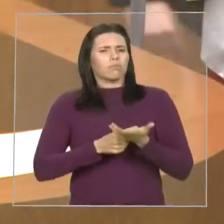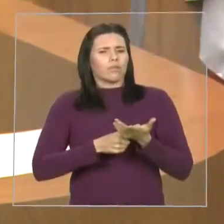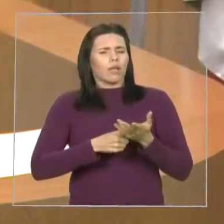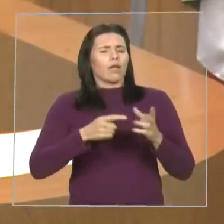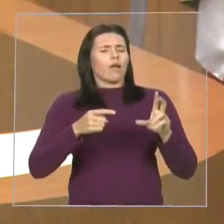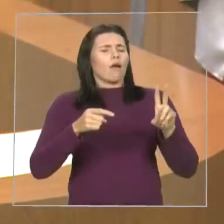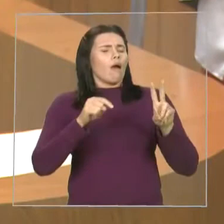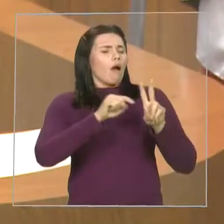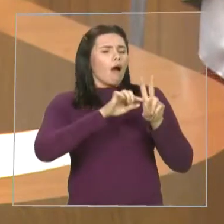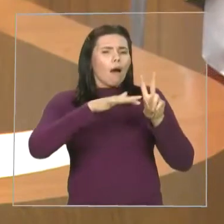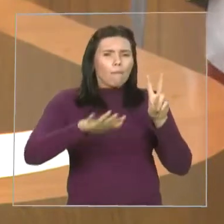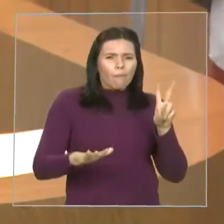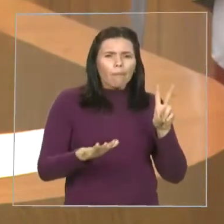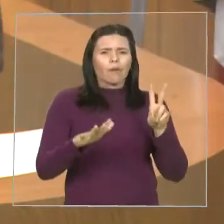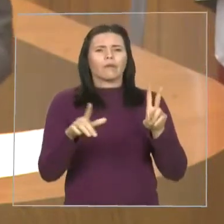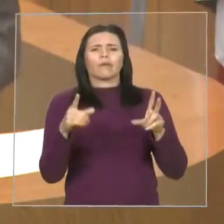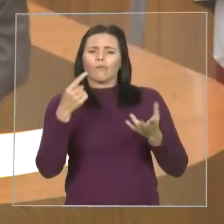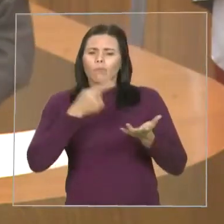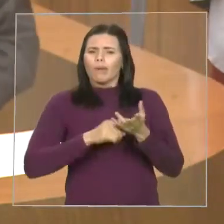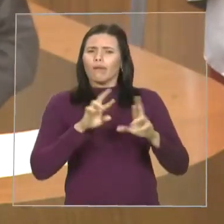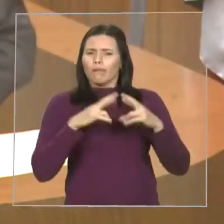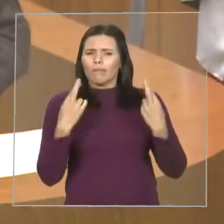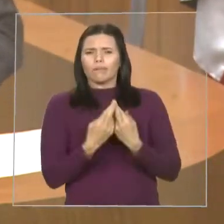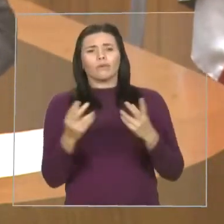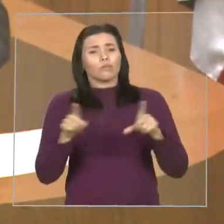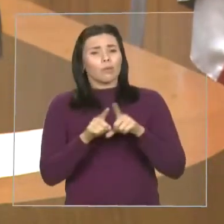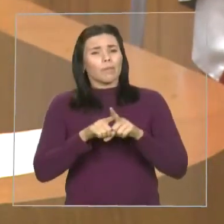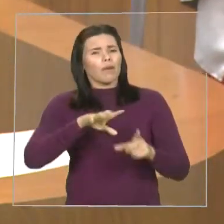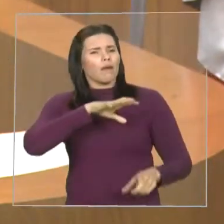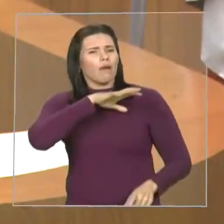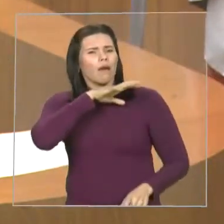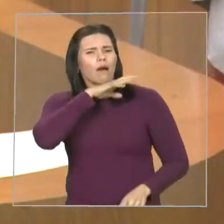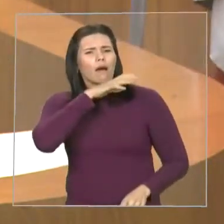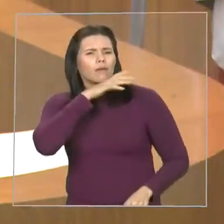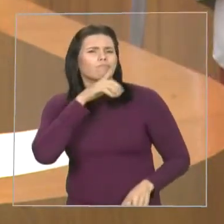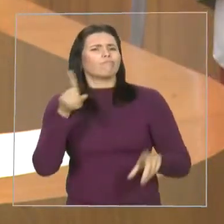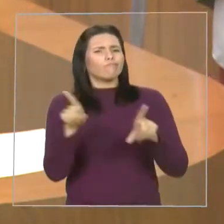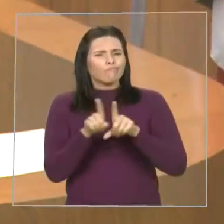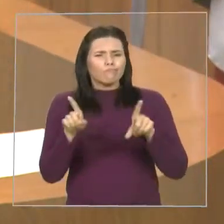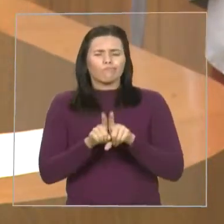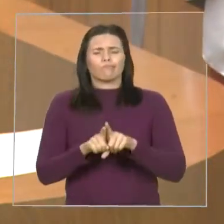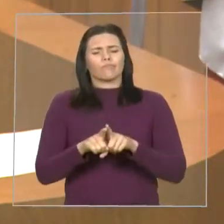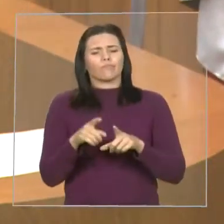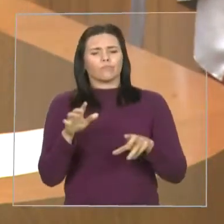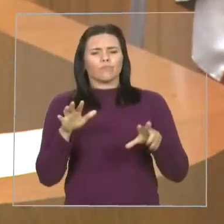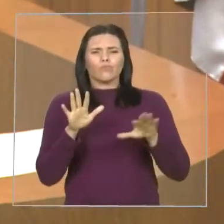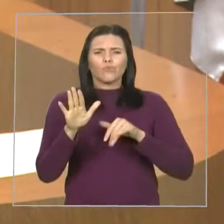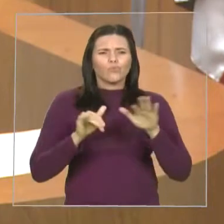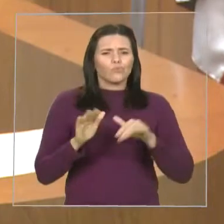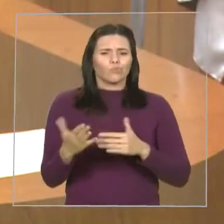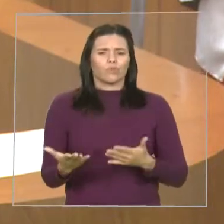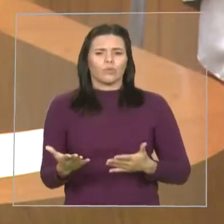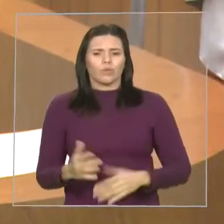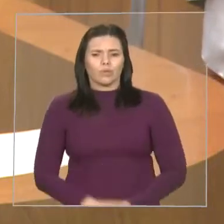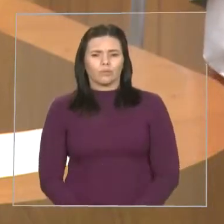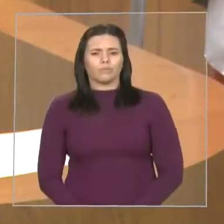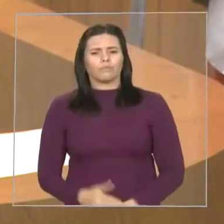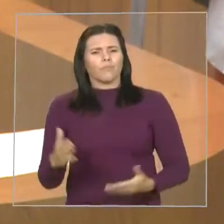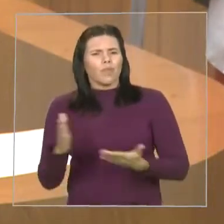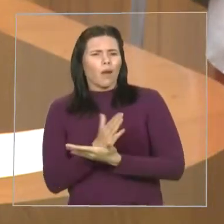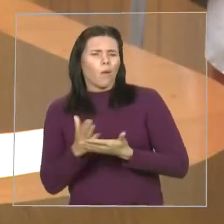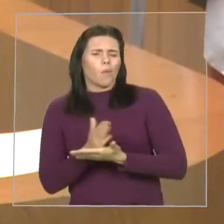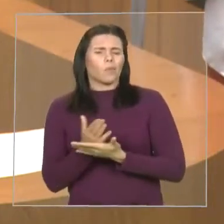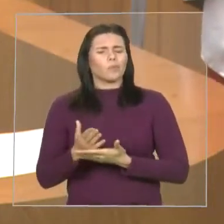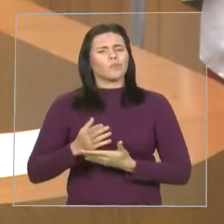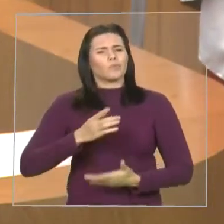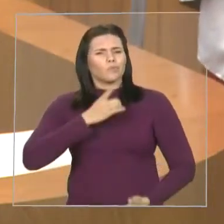para aprimorar o projeto, eu faria. Está há 5 dias aqui na urgência, e alguns deputados da base do governo me pediram para não votar,